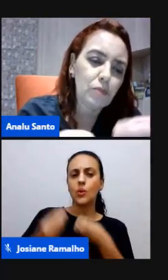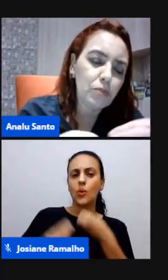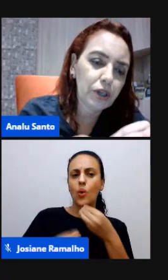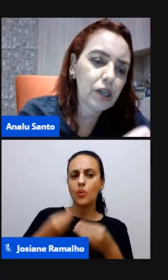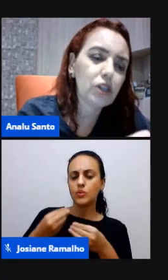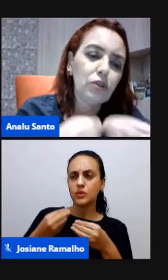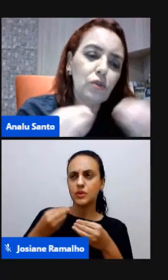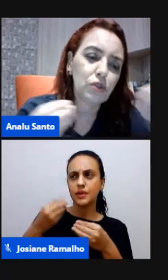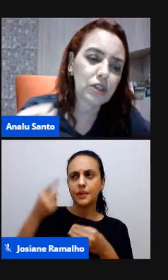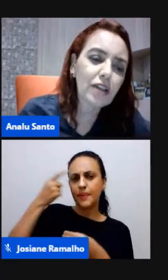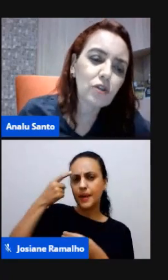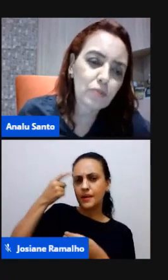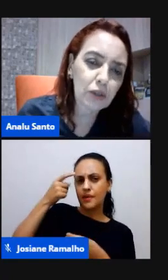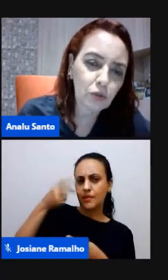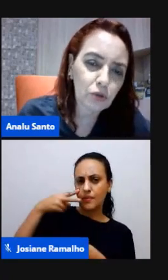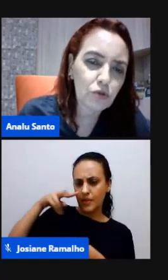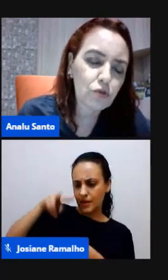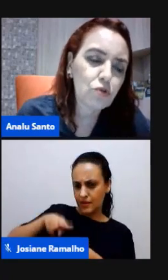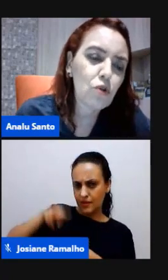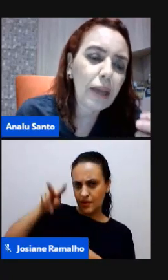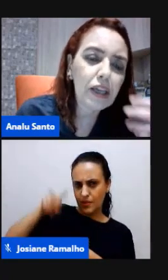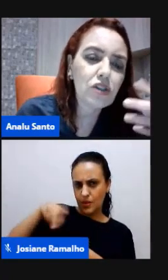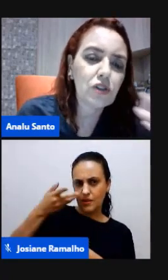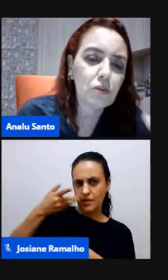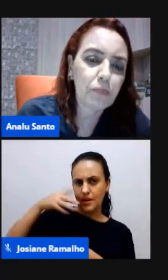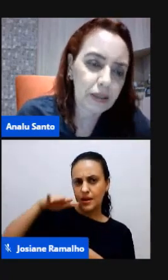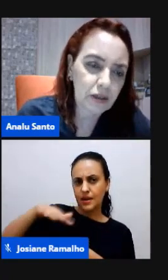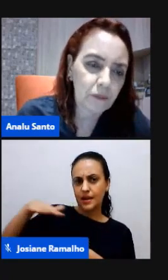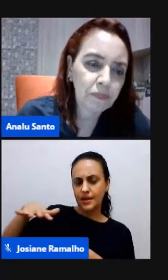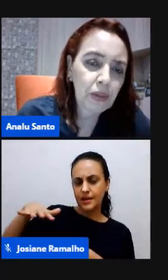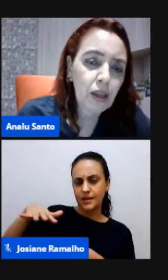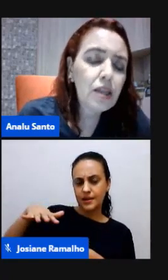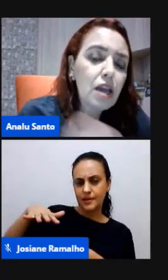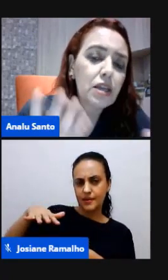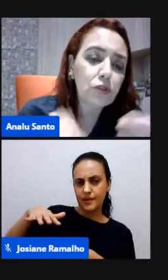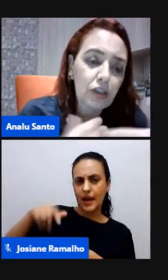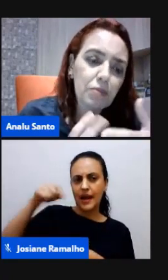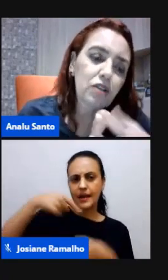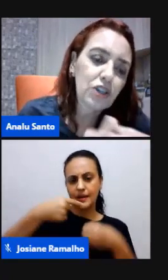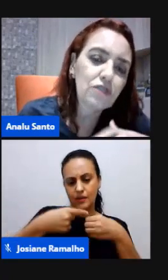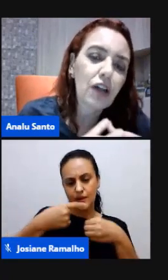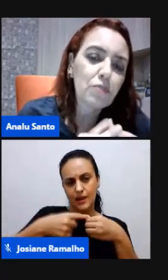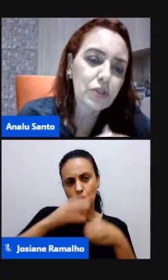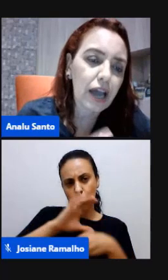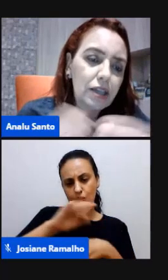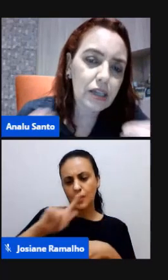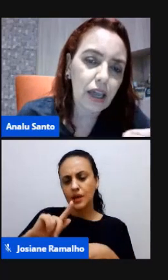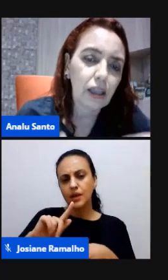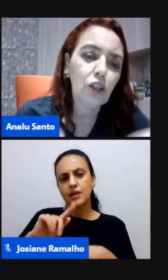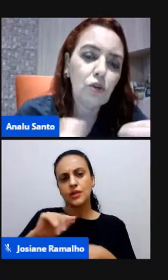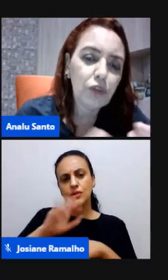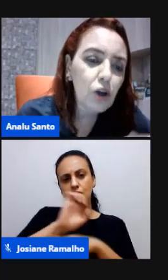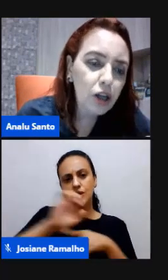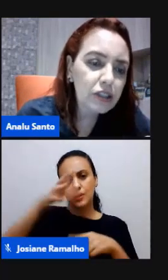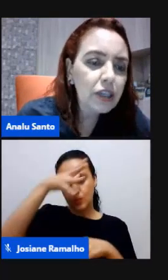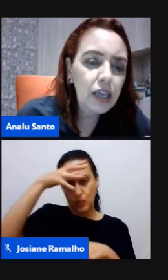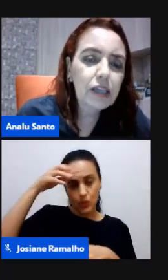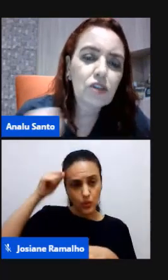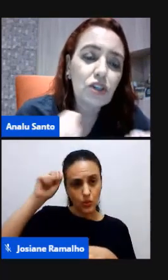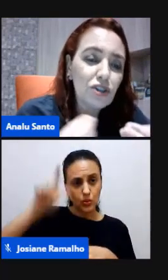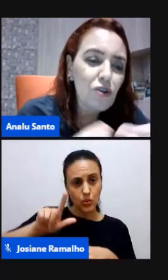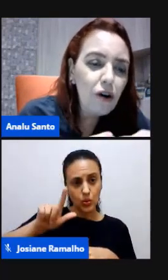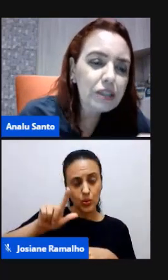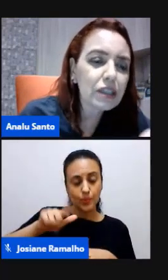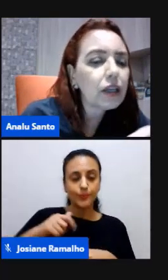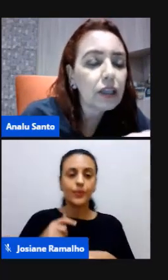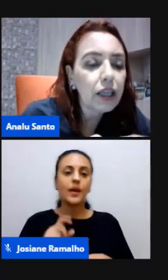município de Campo Grande, no estado de Mato Grosso do Sul, como é que a gente pensa? E aí, a gente vai buscar em quem? No Vygotsky, que